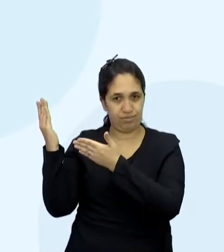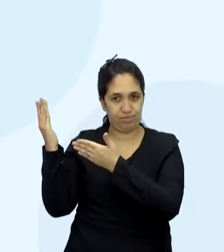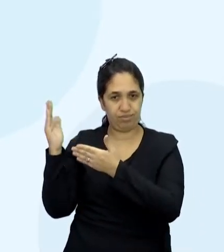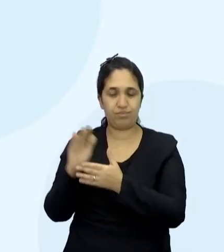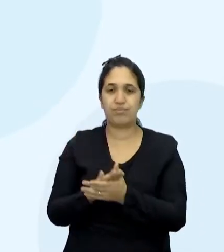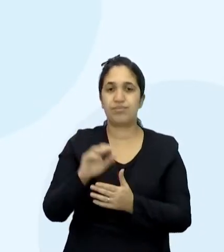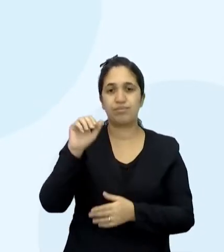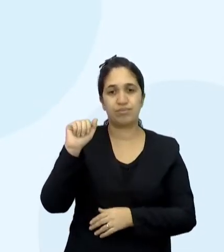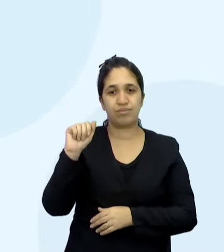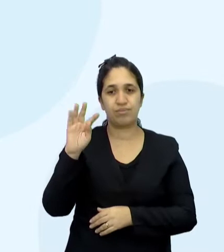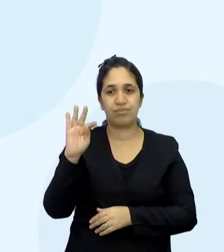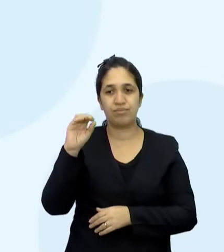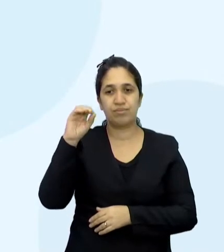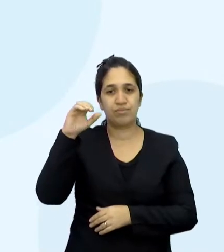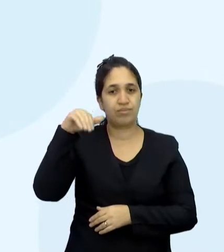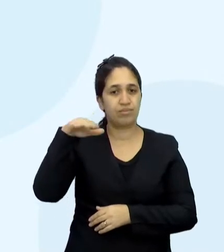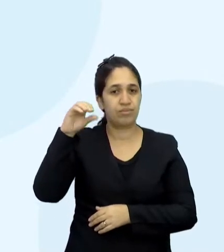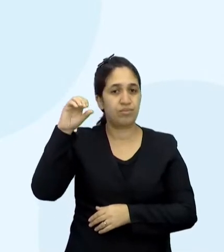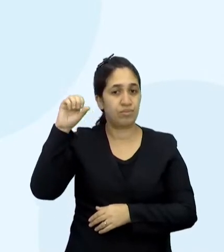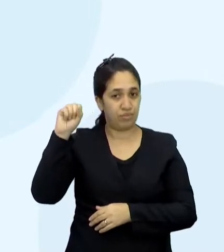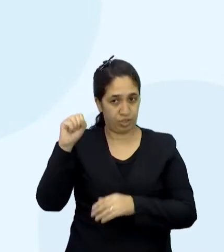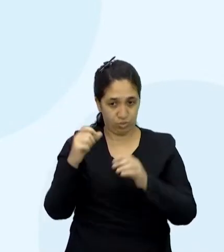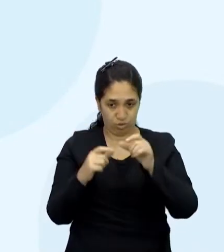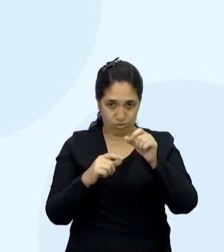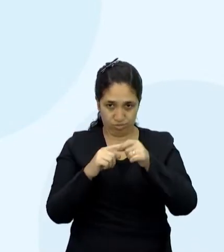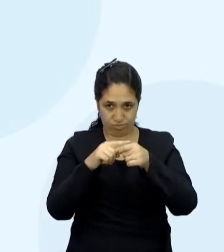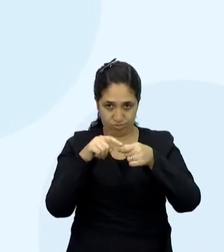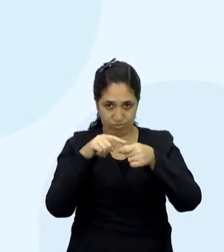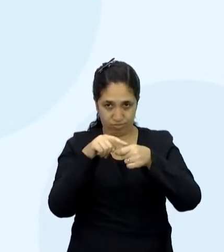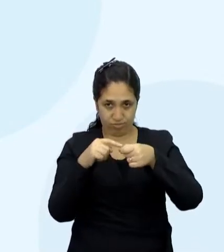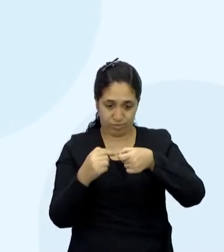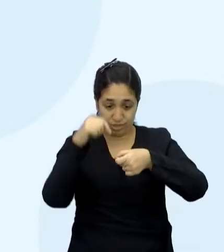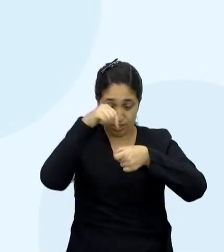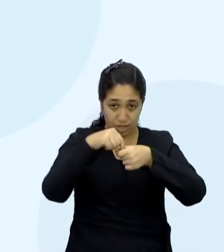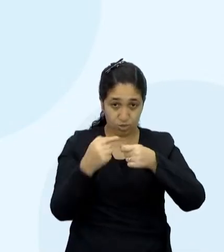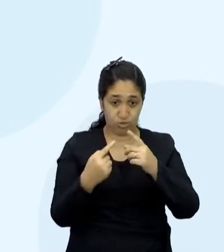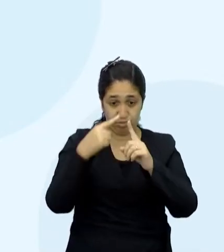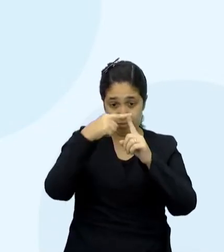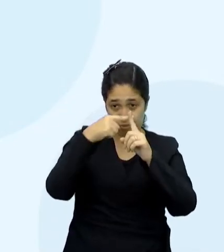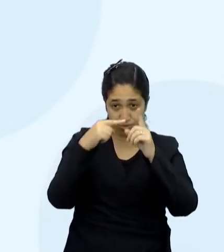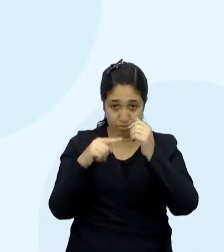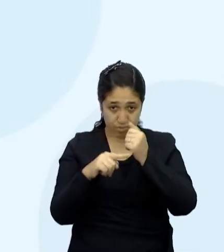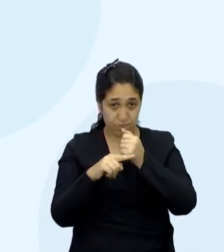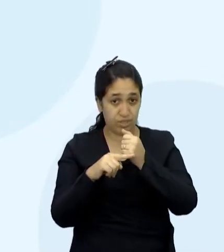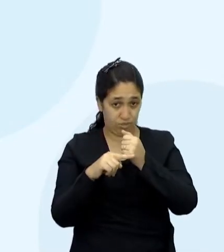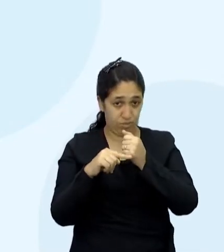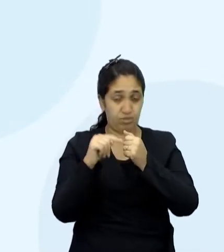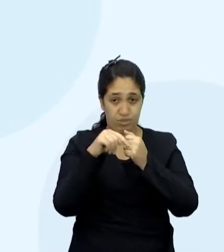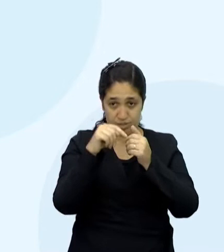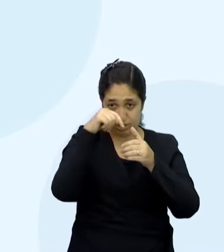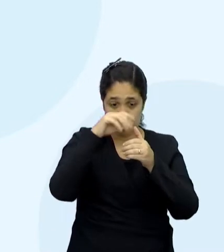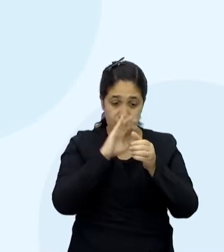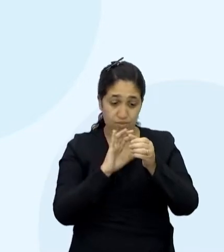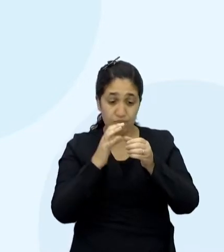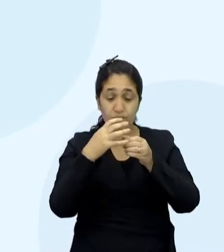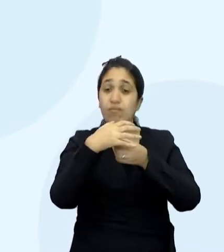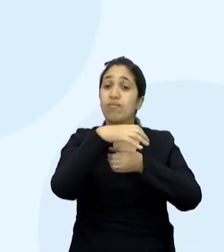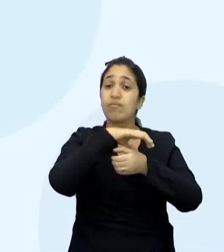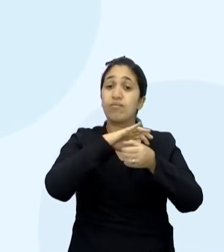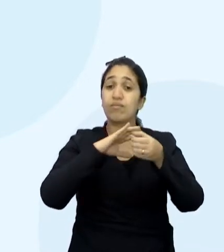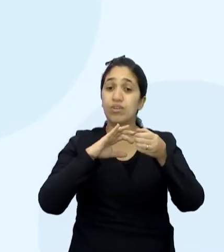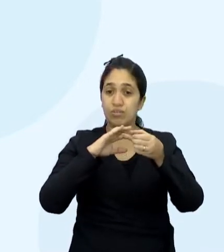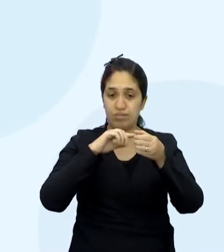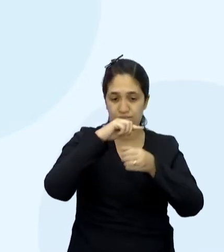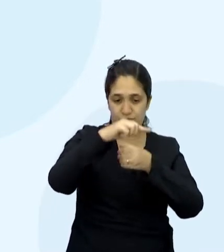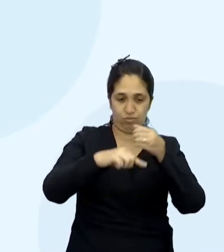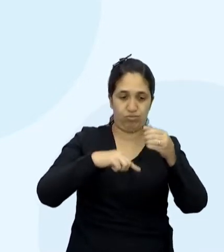a gente sabe que tem uma região no núcleo onde ficam os prótons e os nêutrons, né? E em torno desse próton está